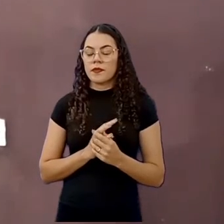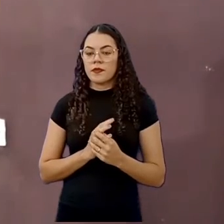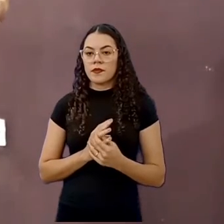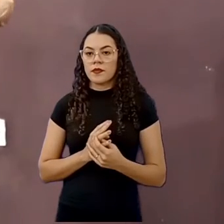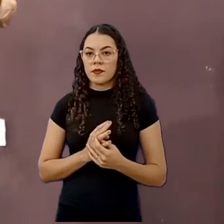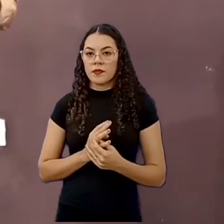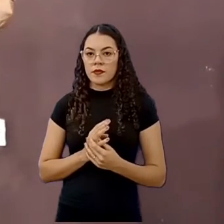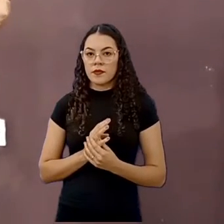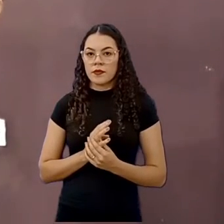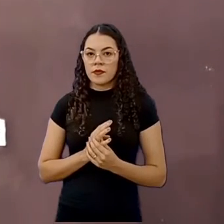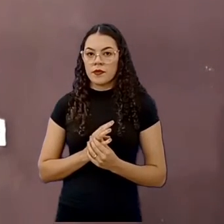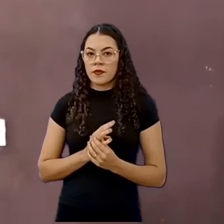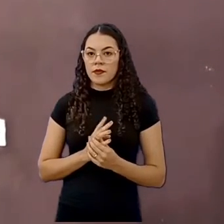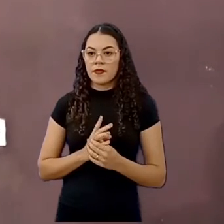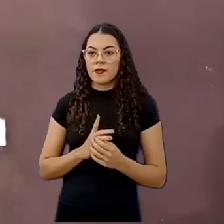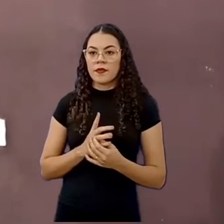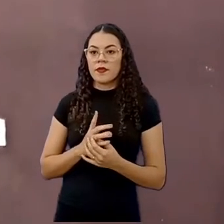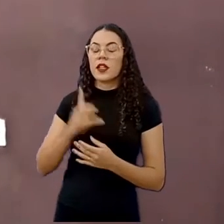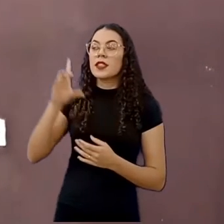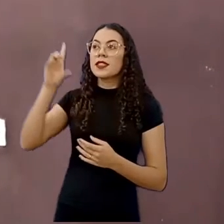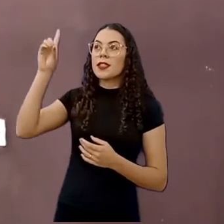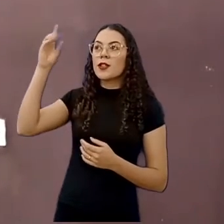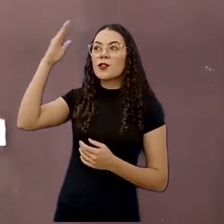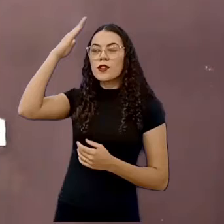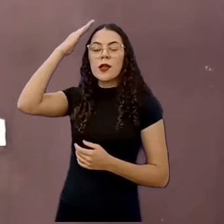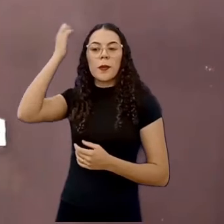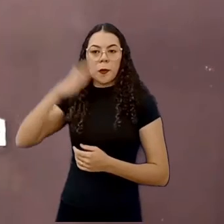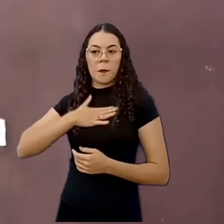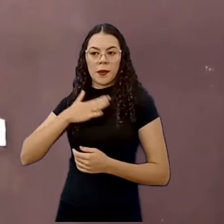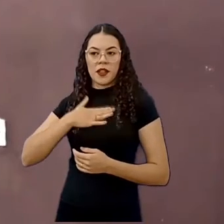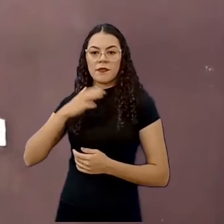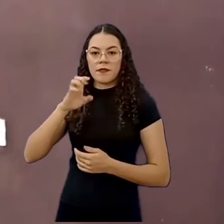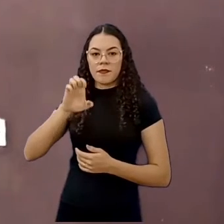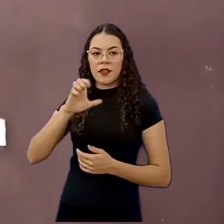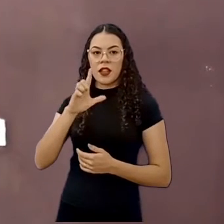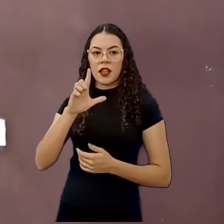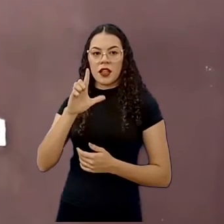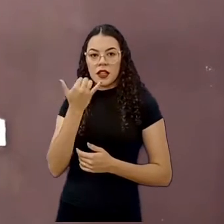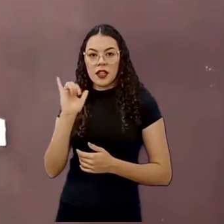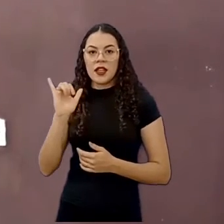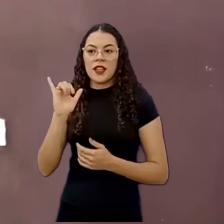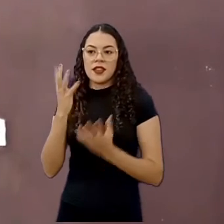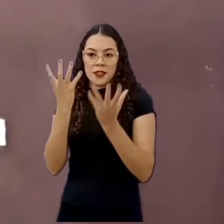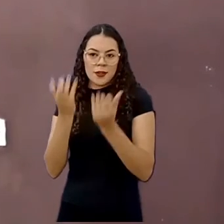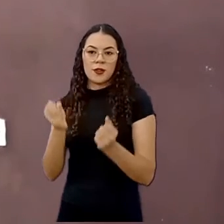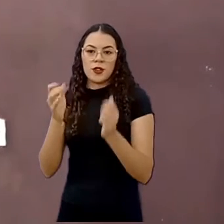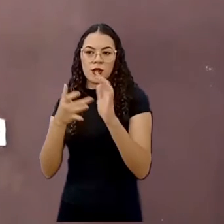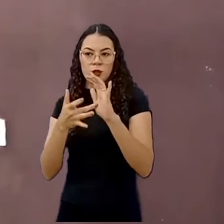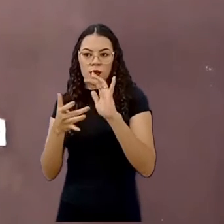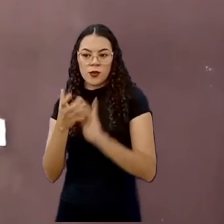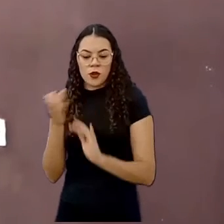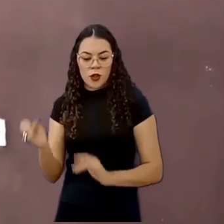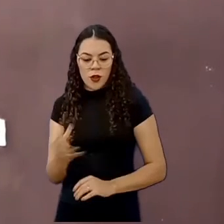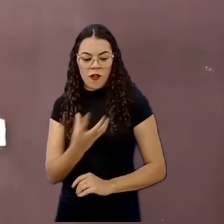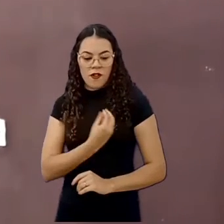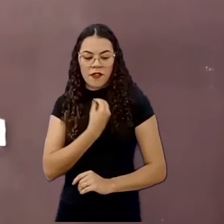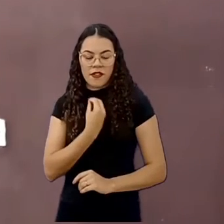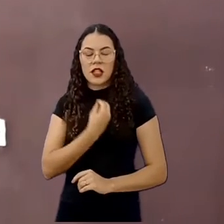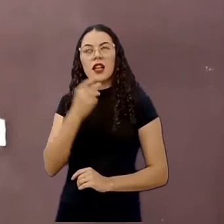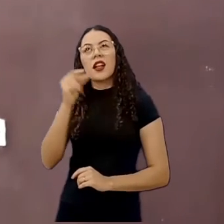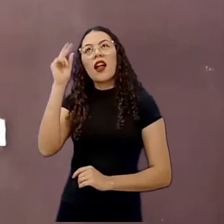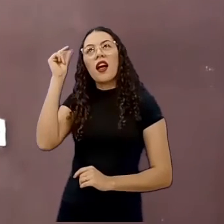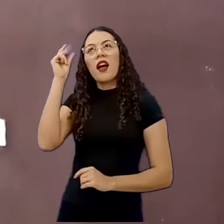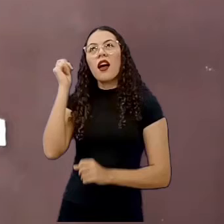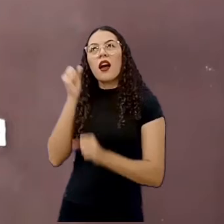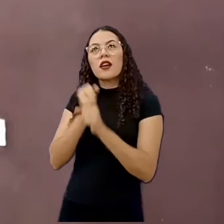desde o dia que o Senhor me chamou para ter uma nova vida no Senhor Jesus Cristo, lá há 12